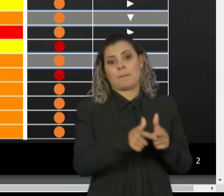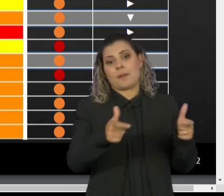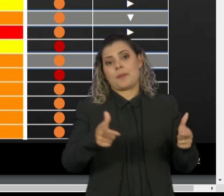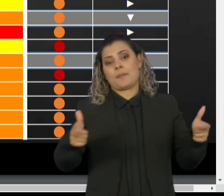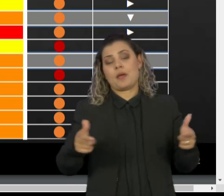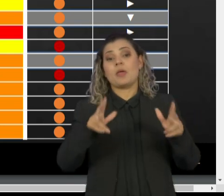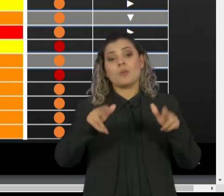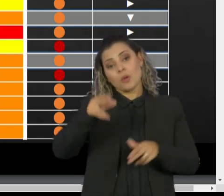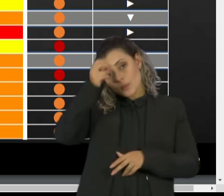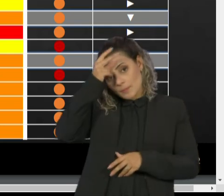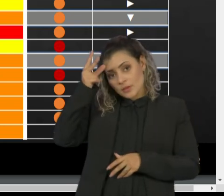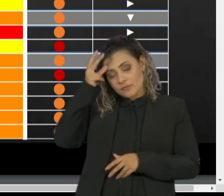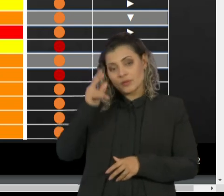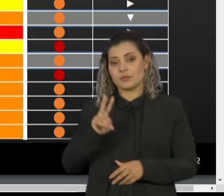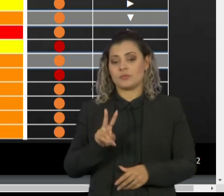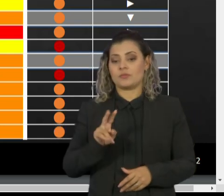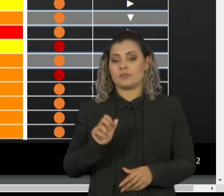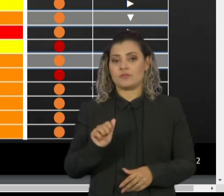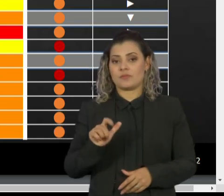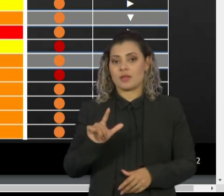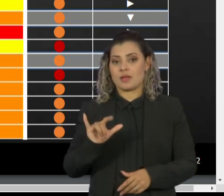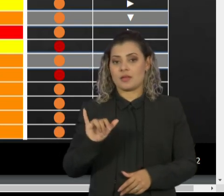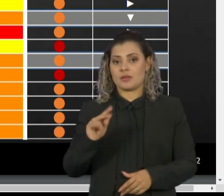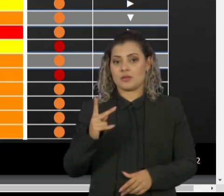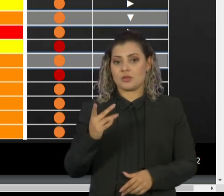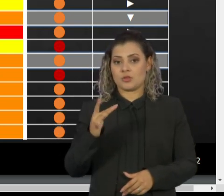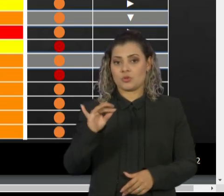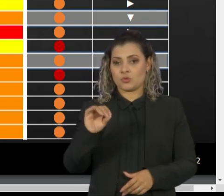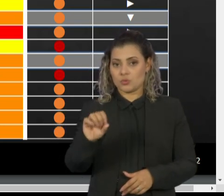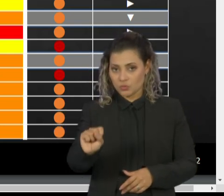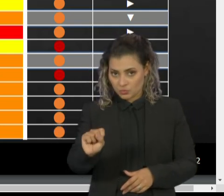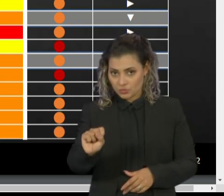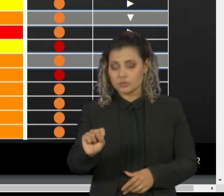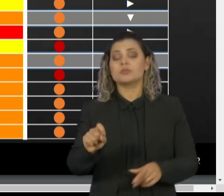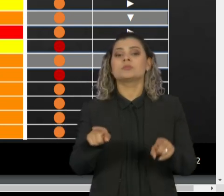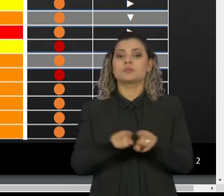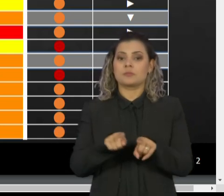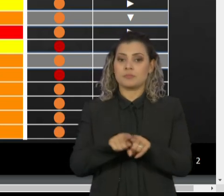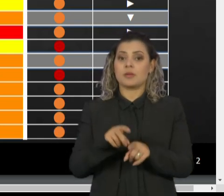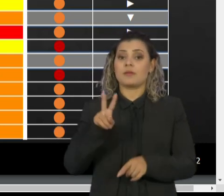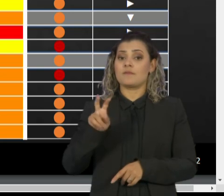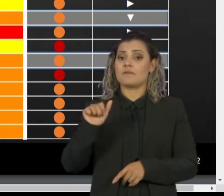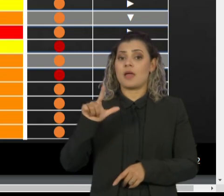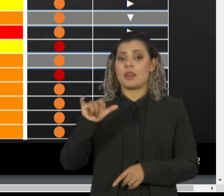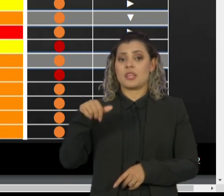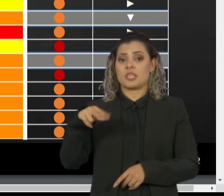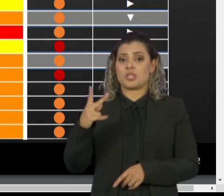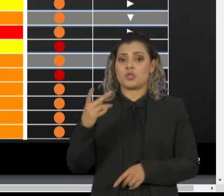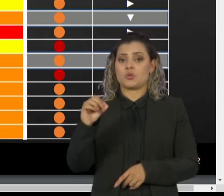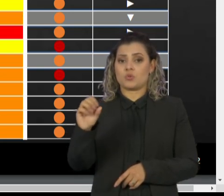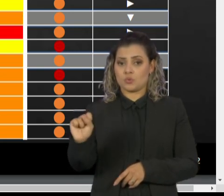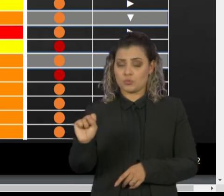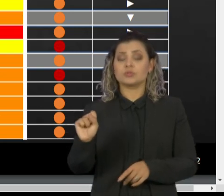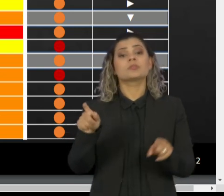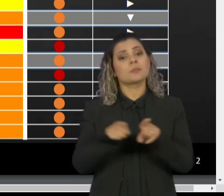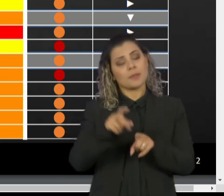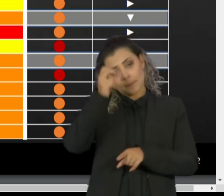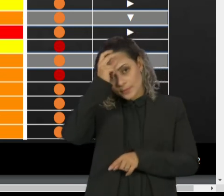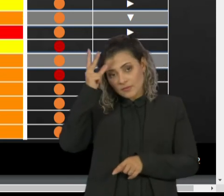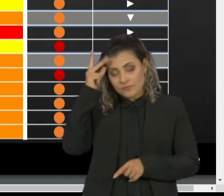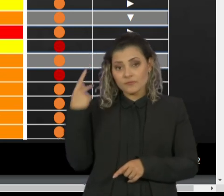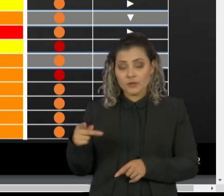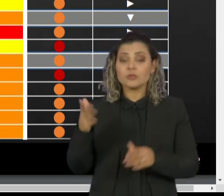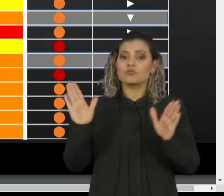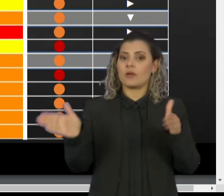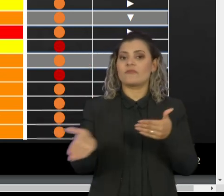fez o prefeito de Valinhos, se antecipando até uma nota técnica, o prefeito de Valinhos já promoveu